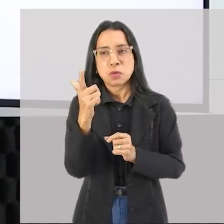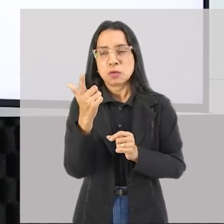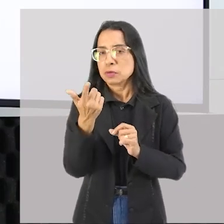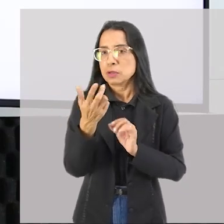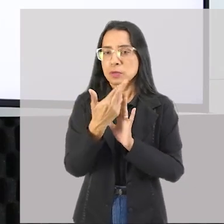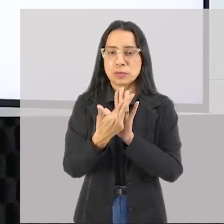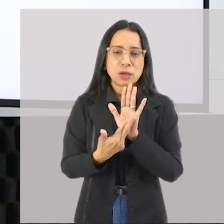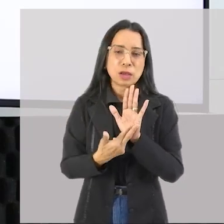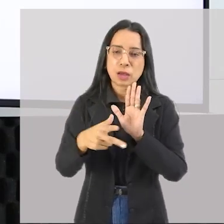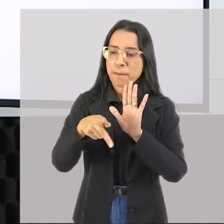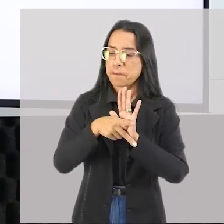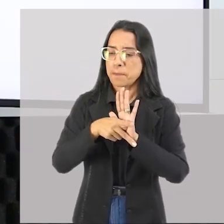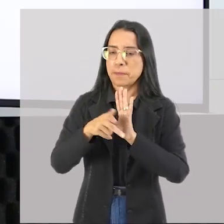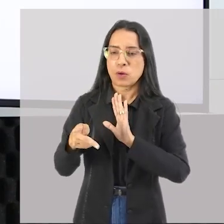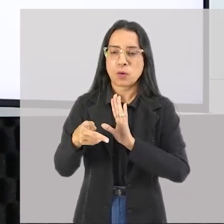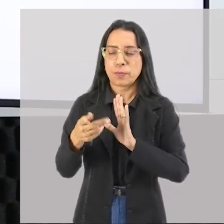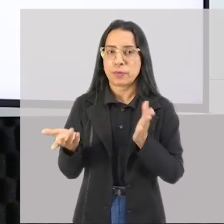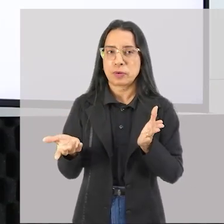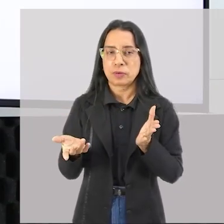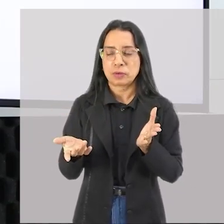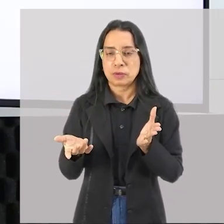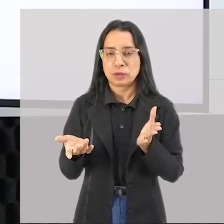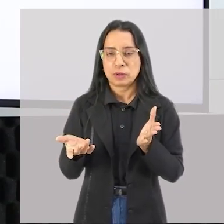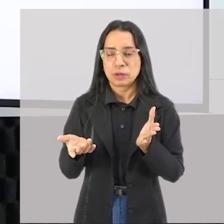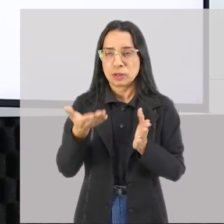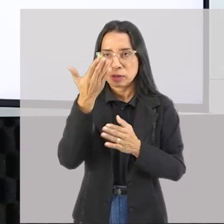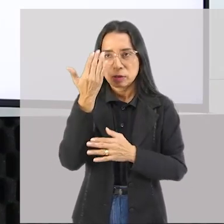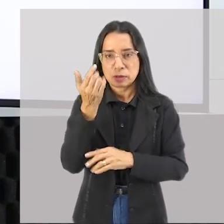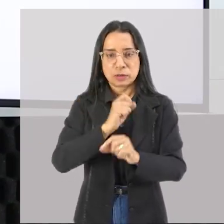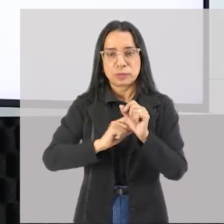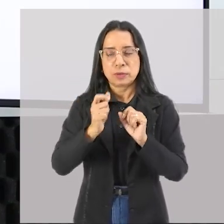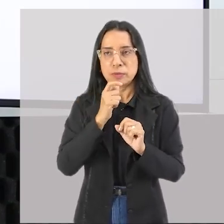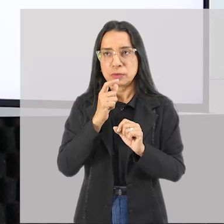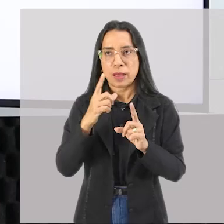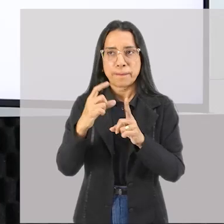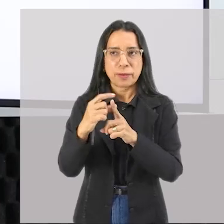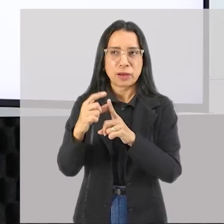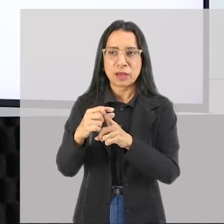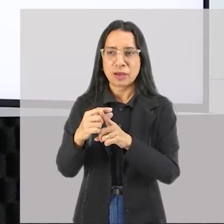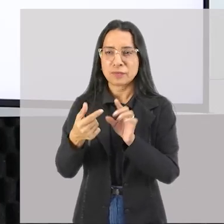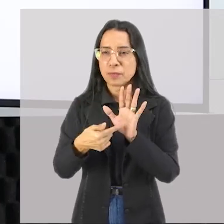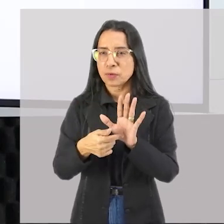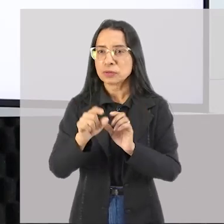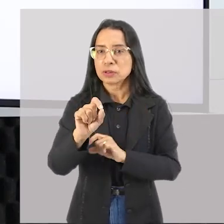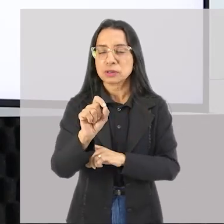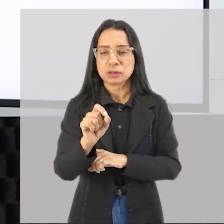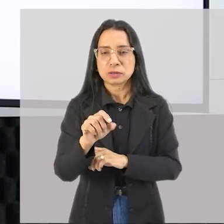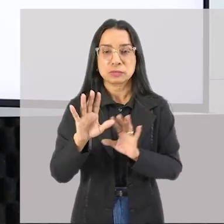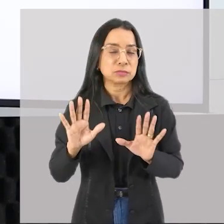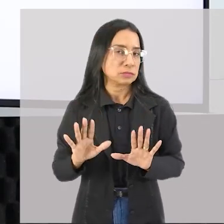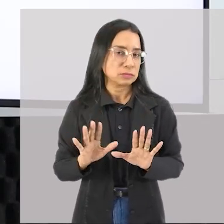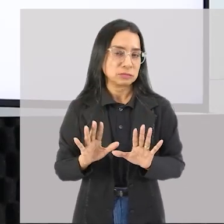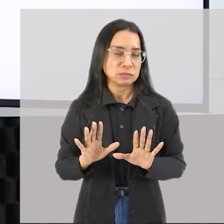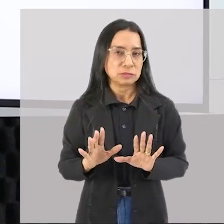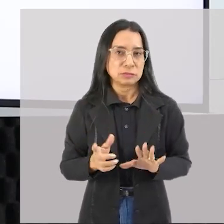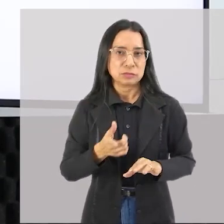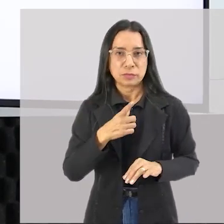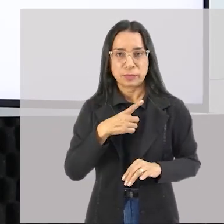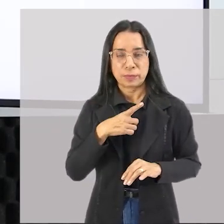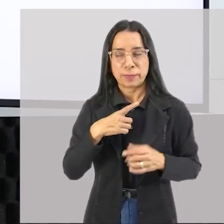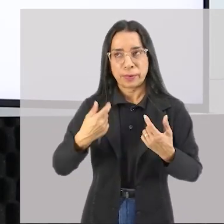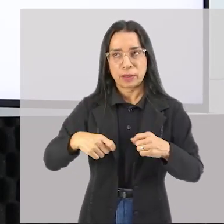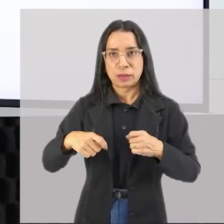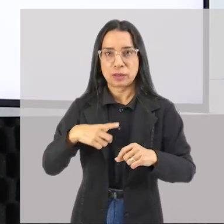regra propriamente para você saber, essa palavra indica isso. Então, você tem que ter conhecimento, você tem que ter familiarização com